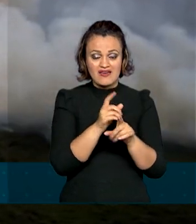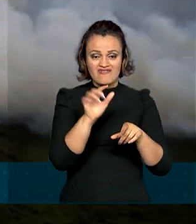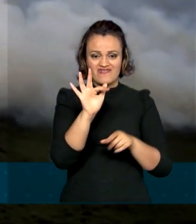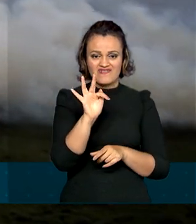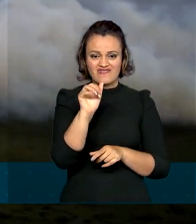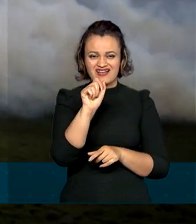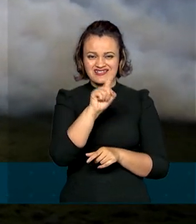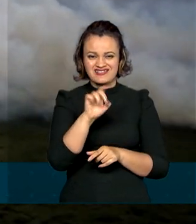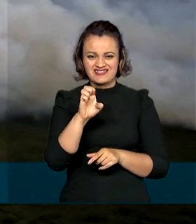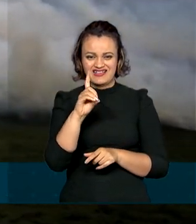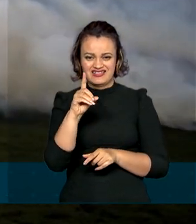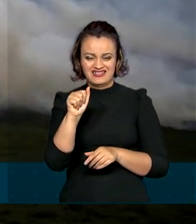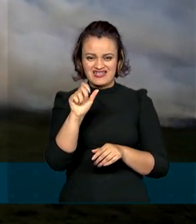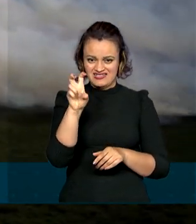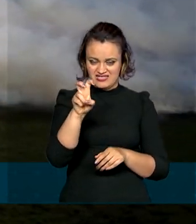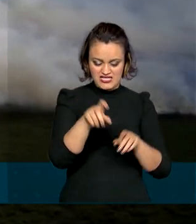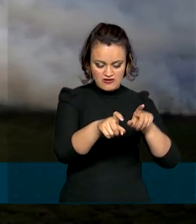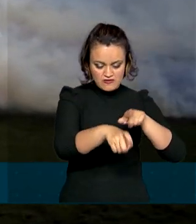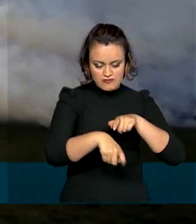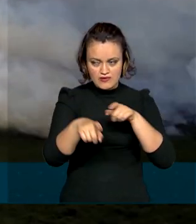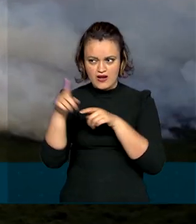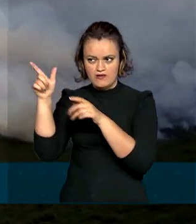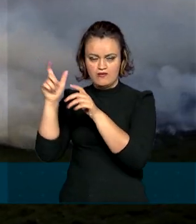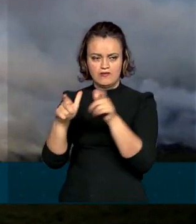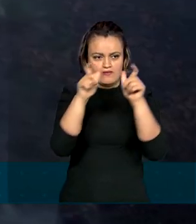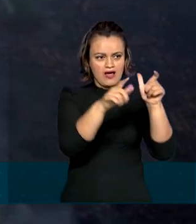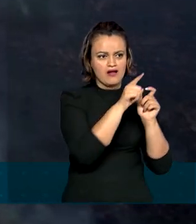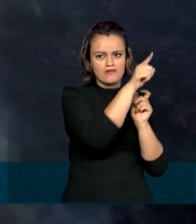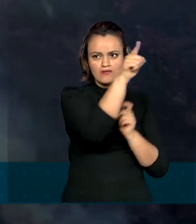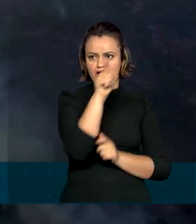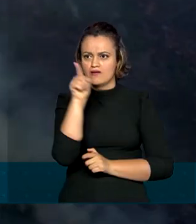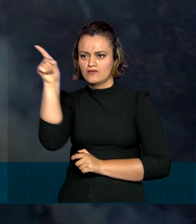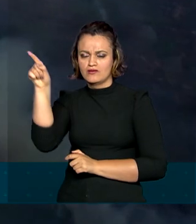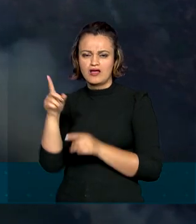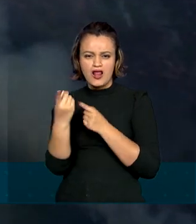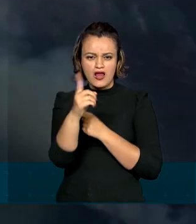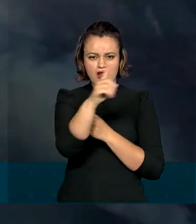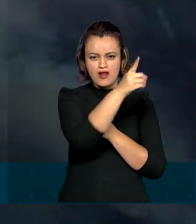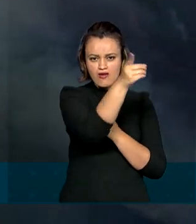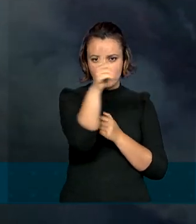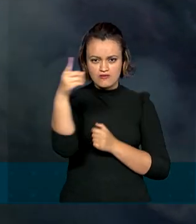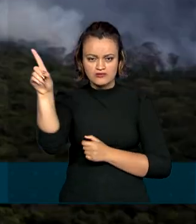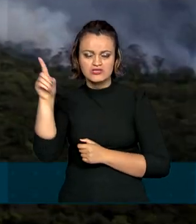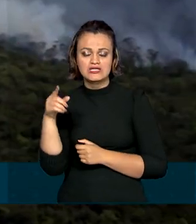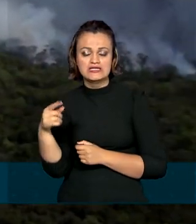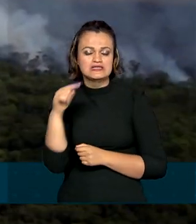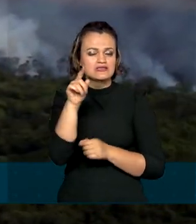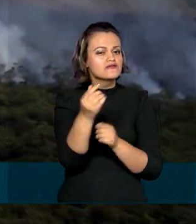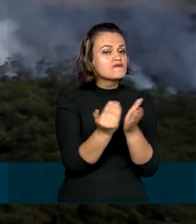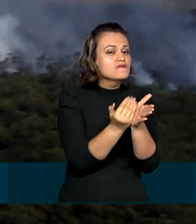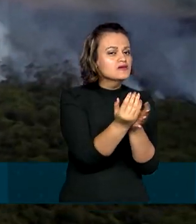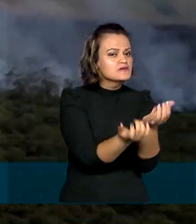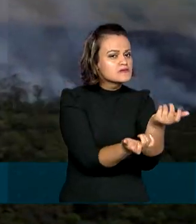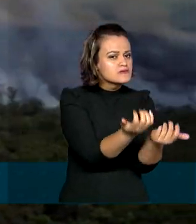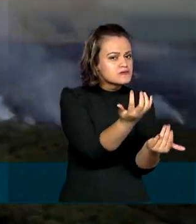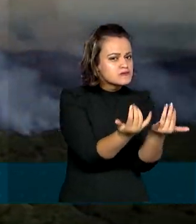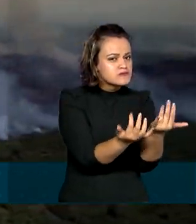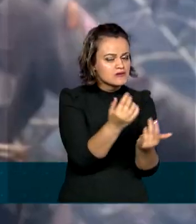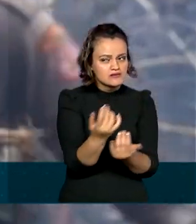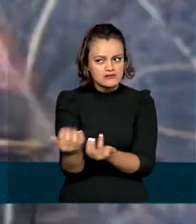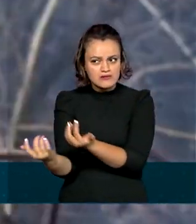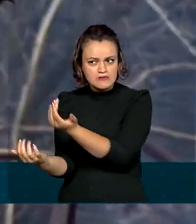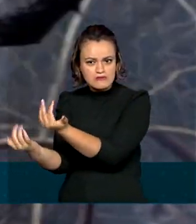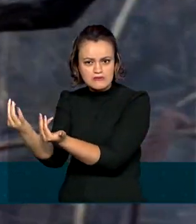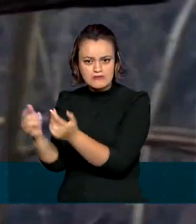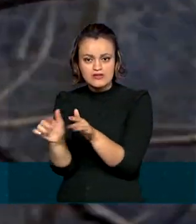que são localizadas em regiões inóspitas do Pantanal, bem no interior do Pantanal, houveram focos de incêndio, o início dos